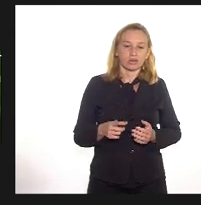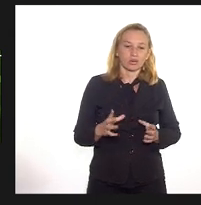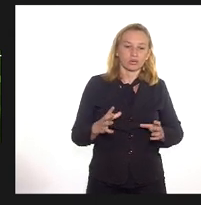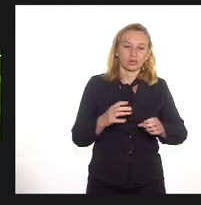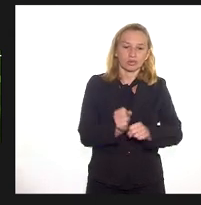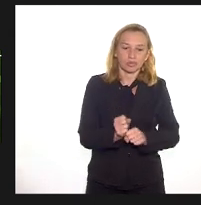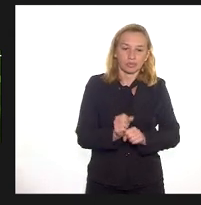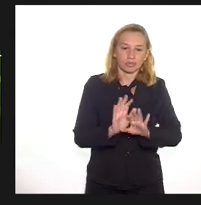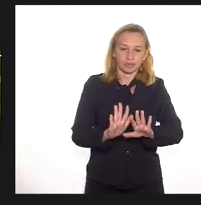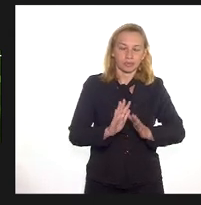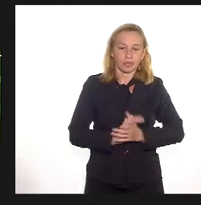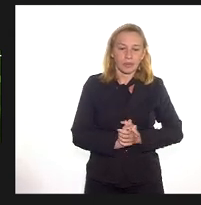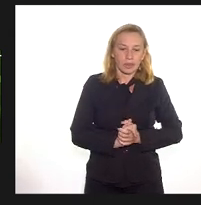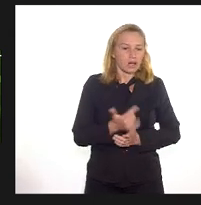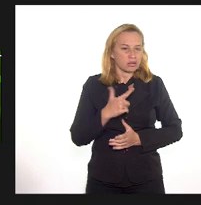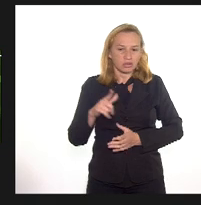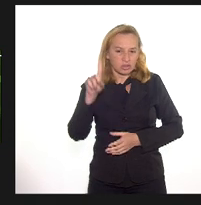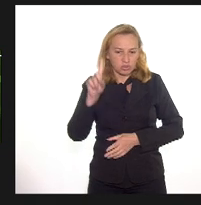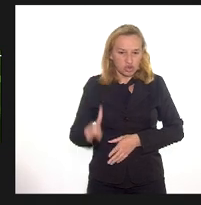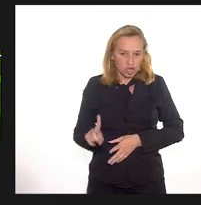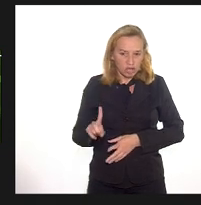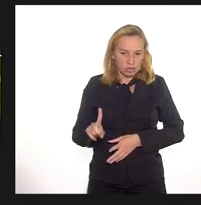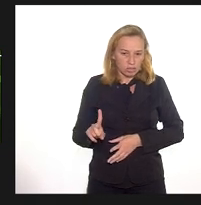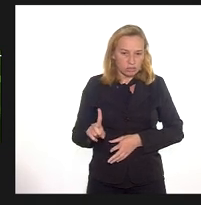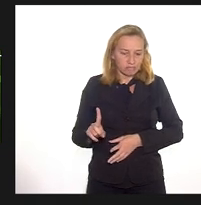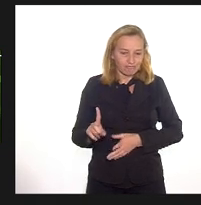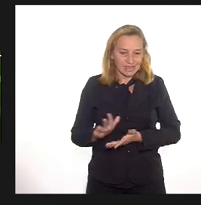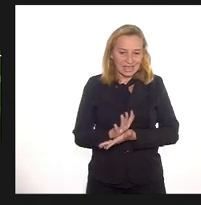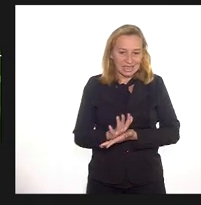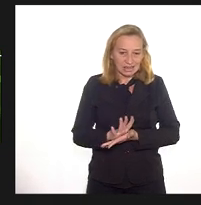tá? Nós não temos direito a nenhum.